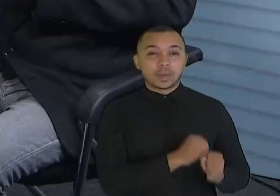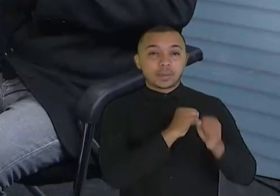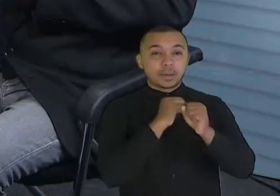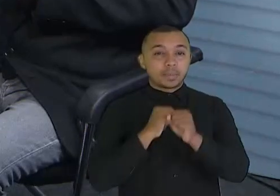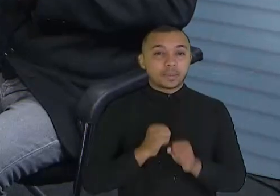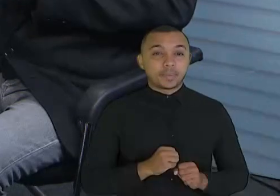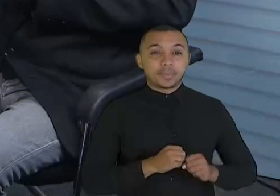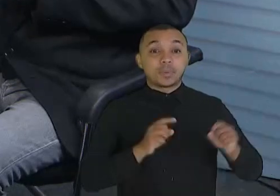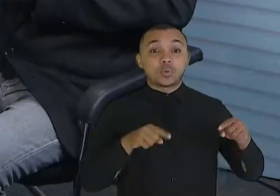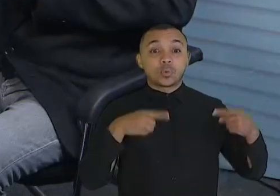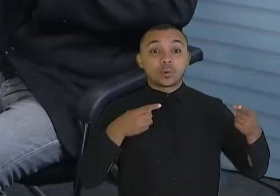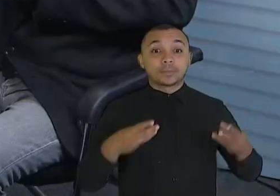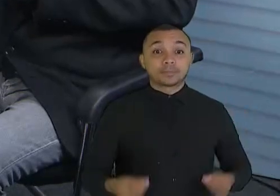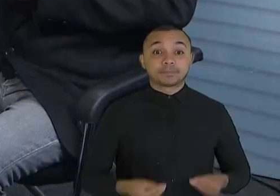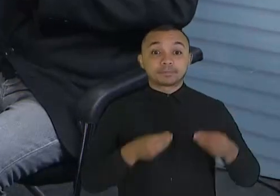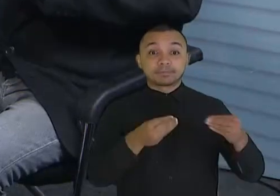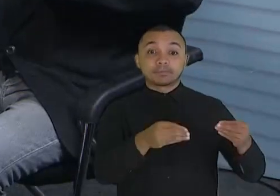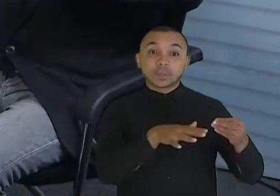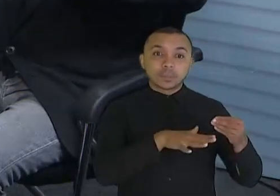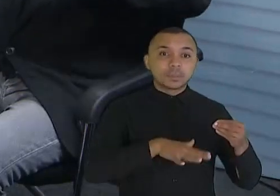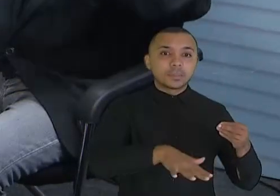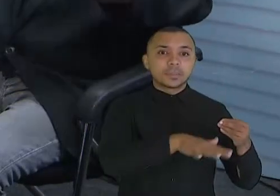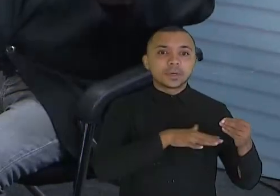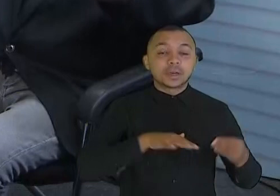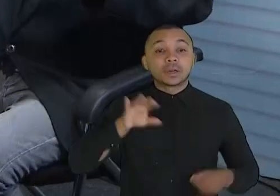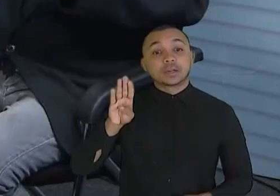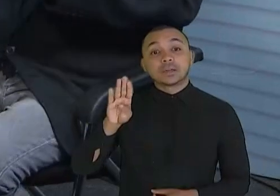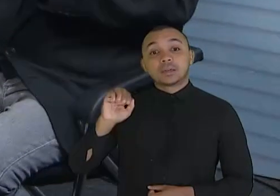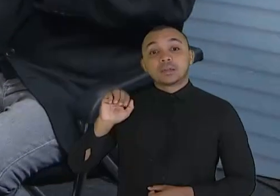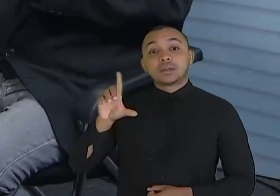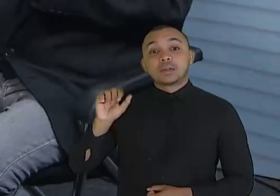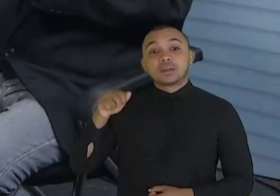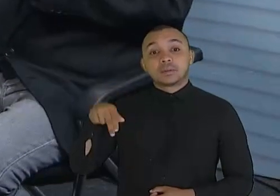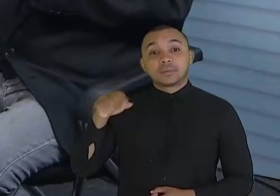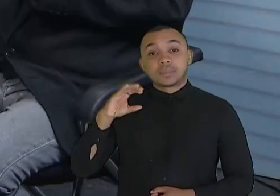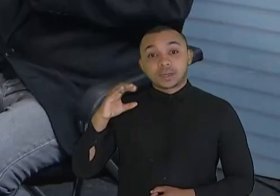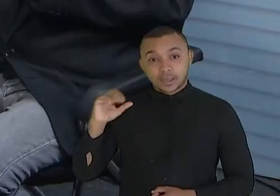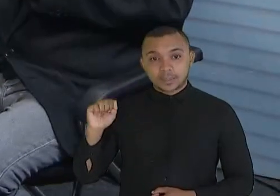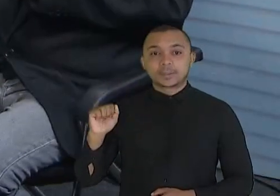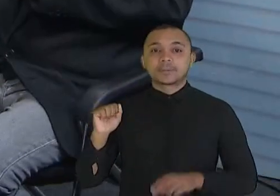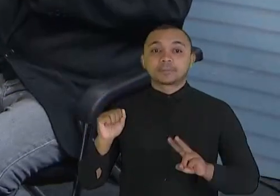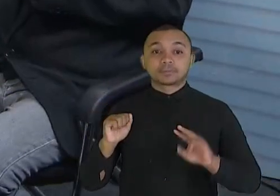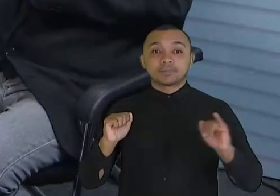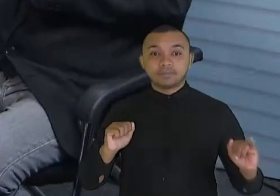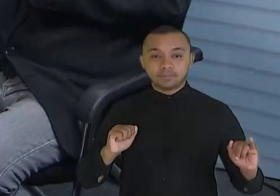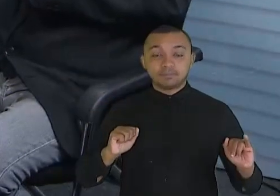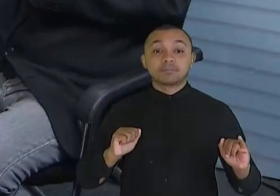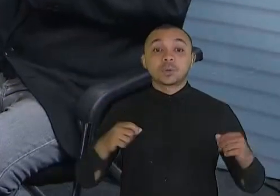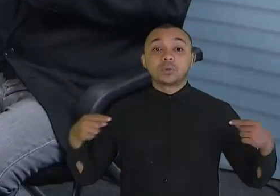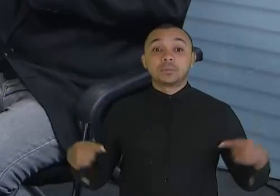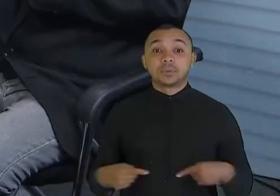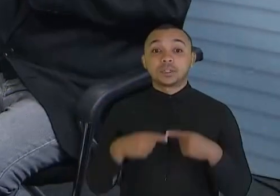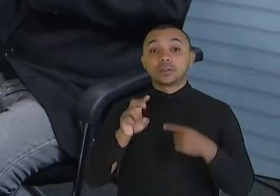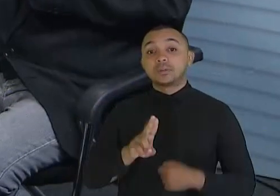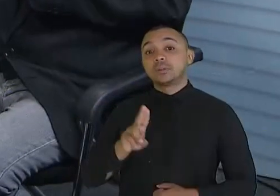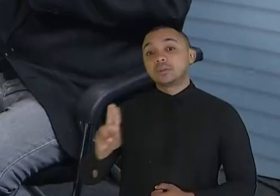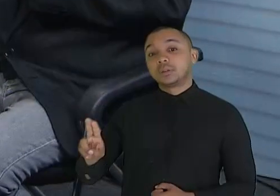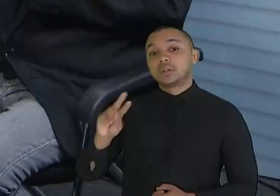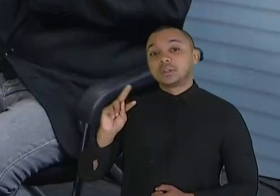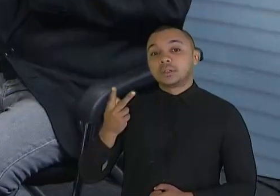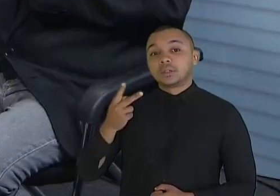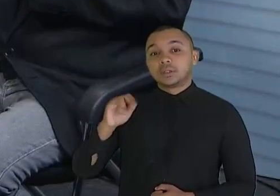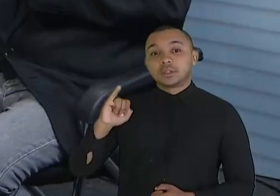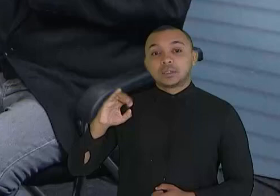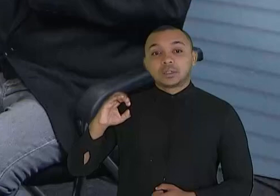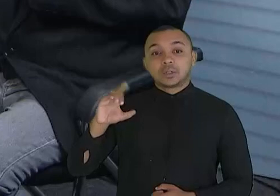à comunidade, ali no, exato, Alto da Balança, sim, totalmente reformada. A escola que leva o nome da Yolanda Queiroz. Mas nesse caso dessa